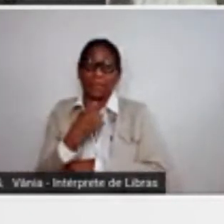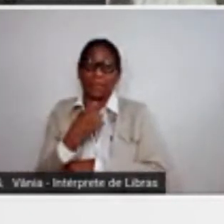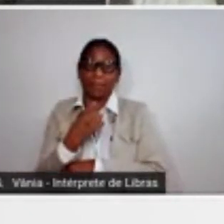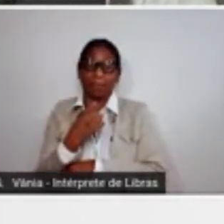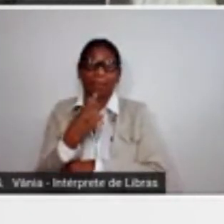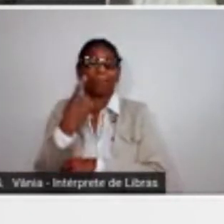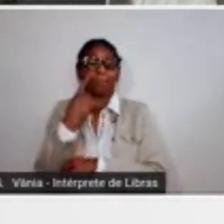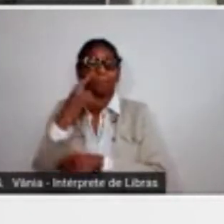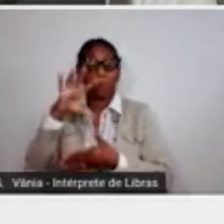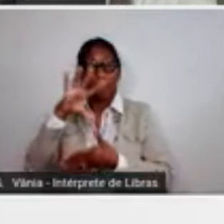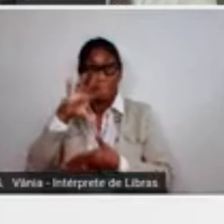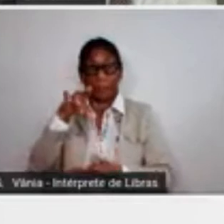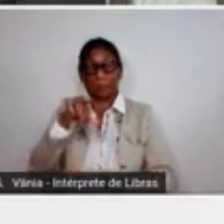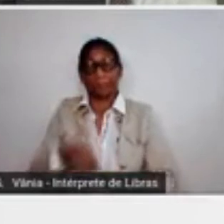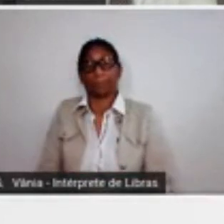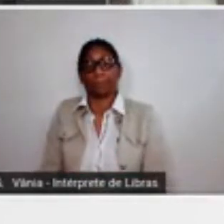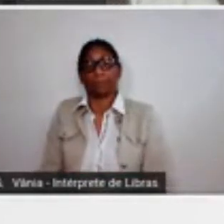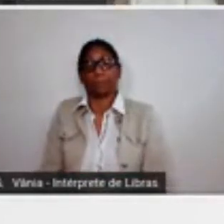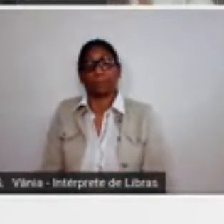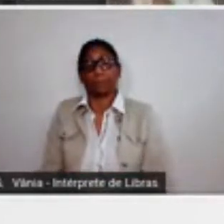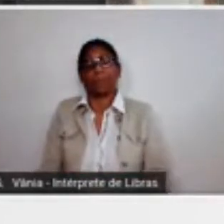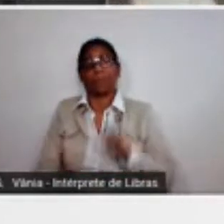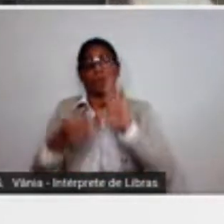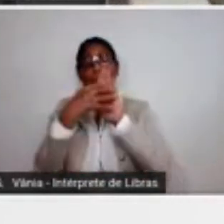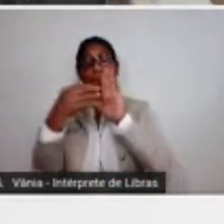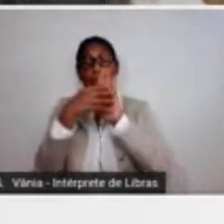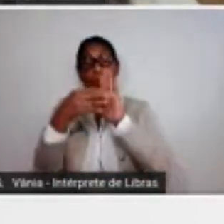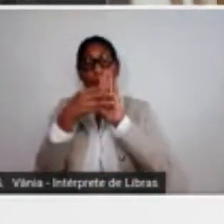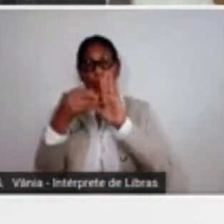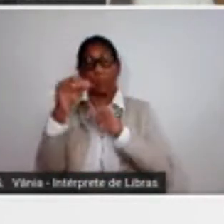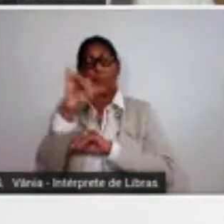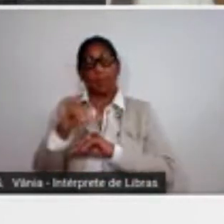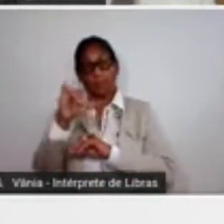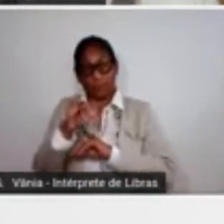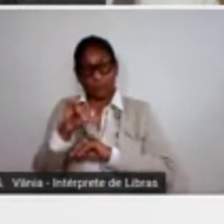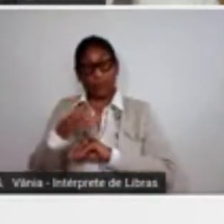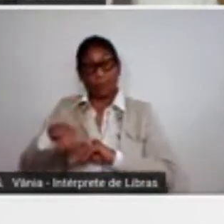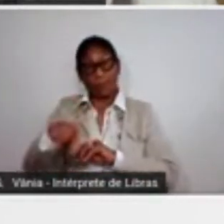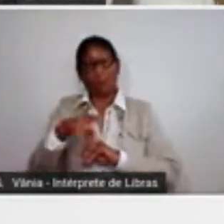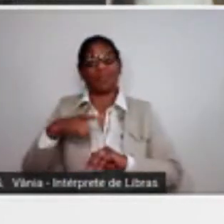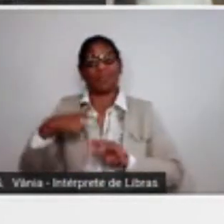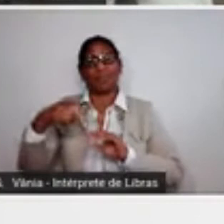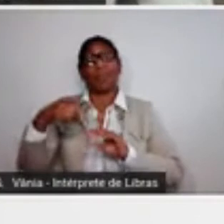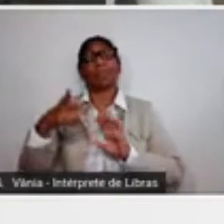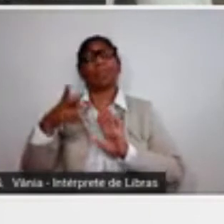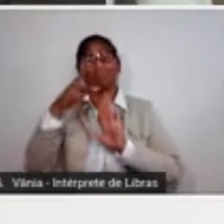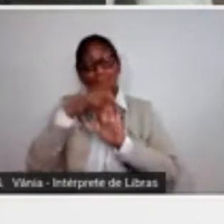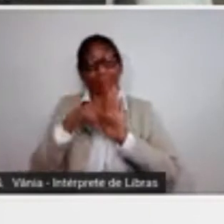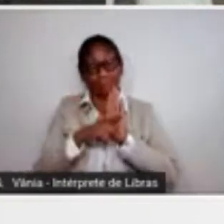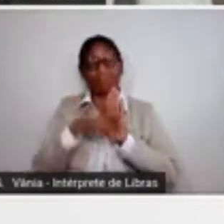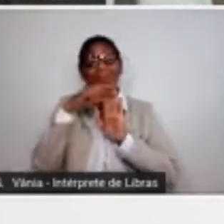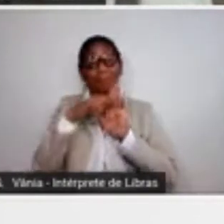aqui observando. Ou seja, o modelo do distanciamento controlado, como se observa no mapa, ele é justamente para que a gente estabeleça as restrições na